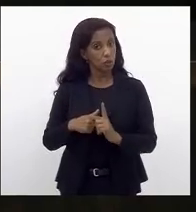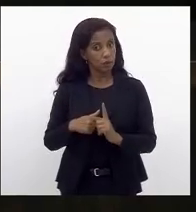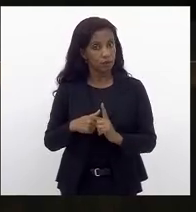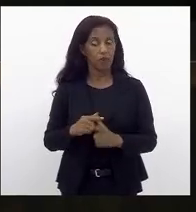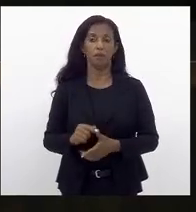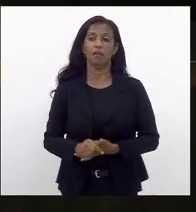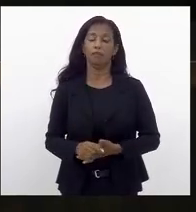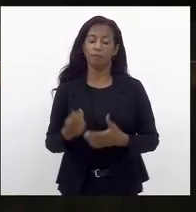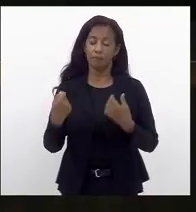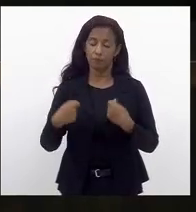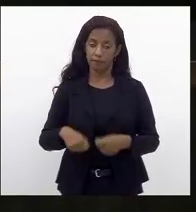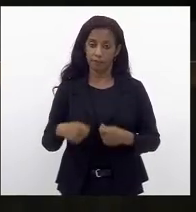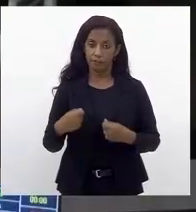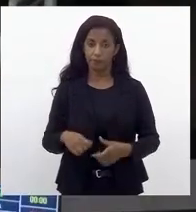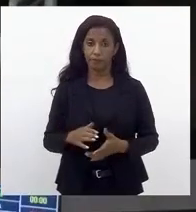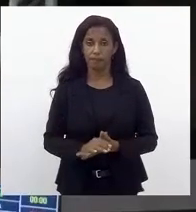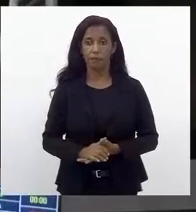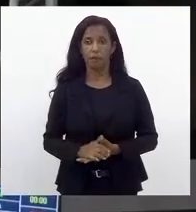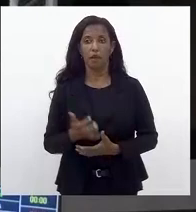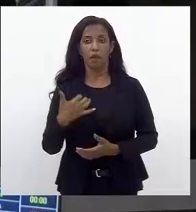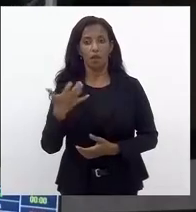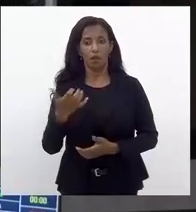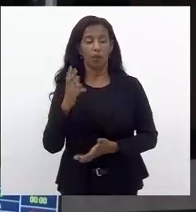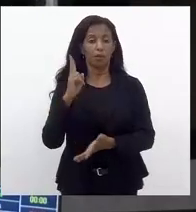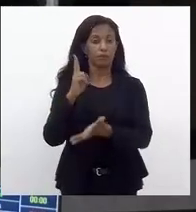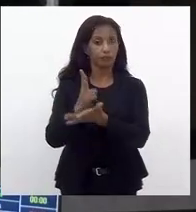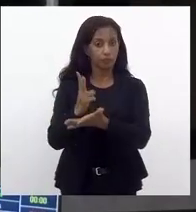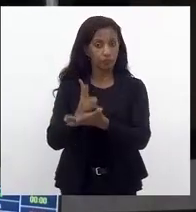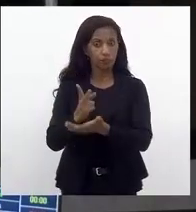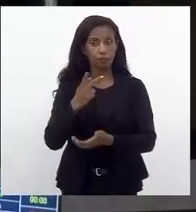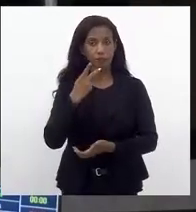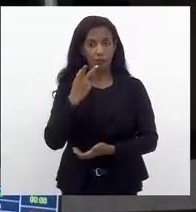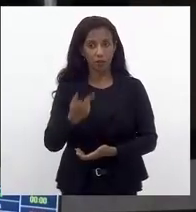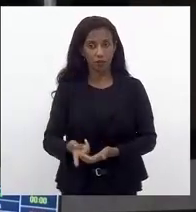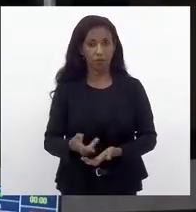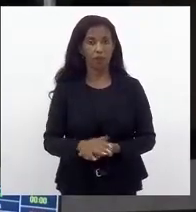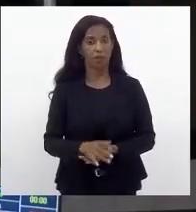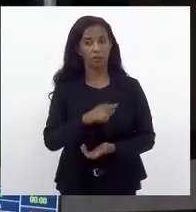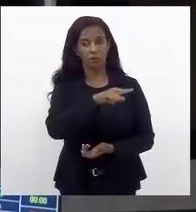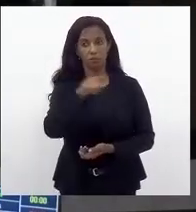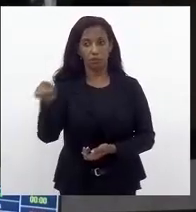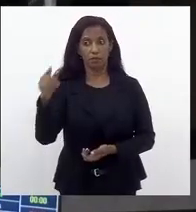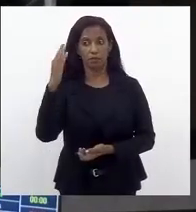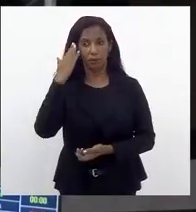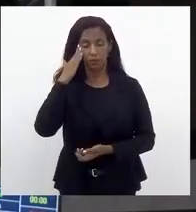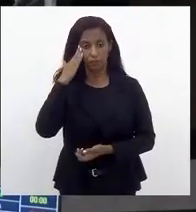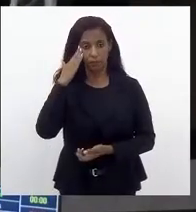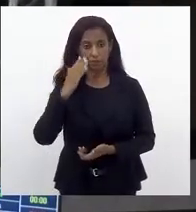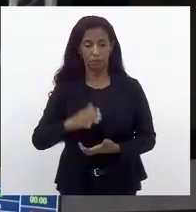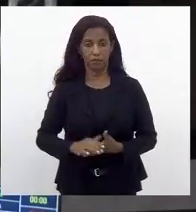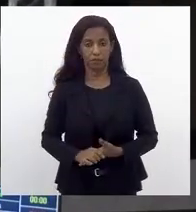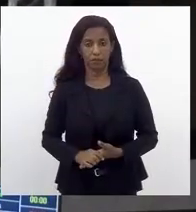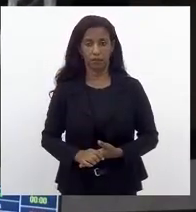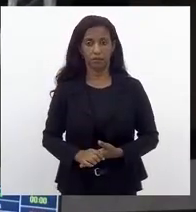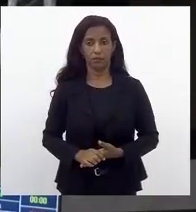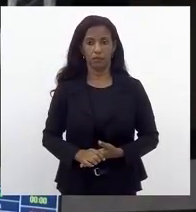Deputado hoje e eu quero continuar falando sentado para você excelência entendeu né